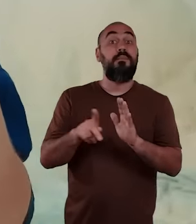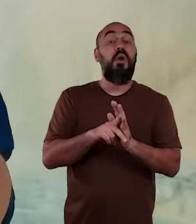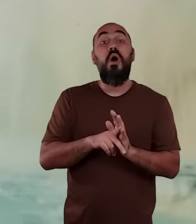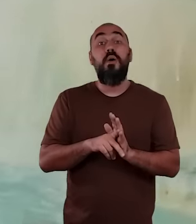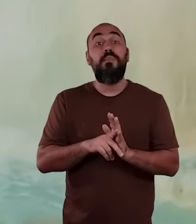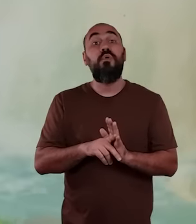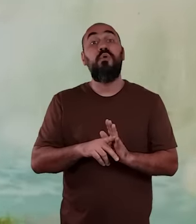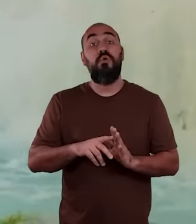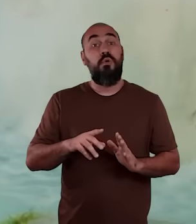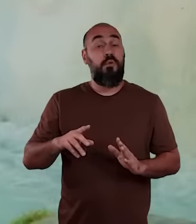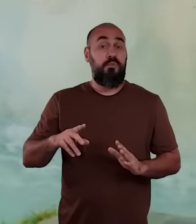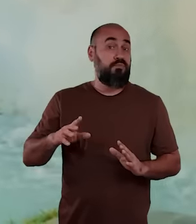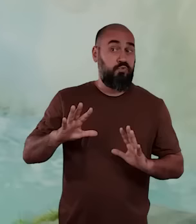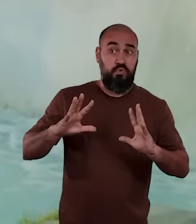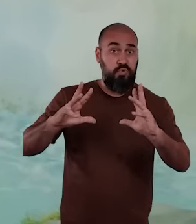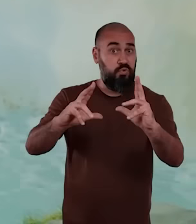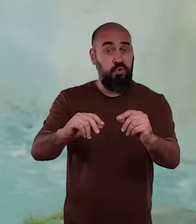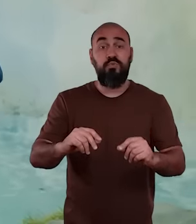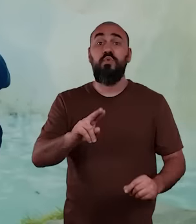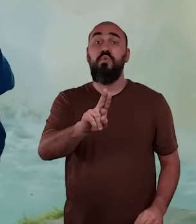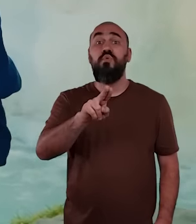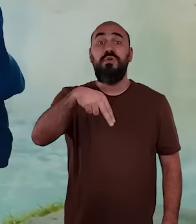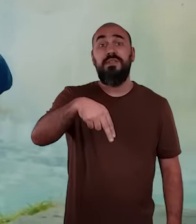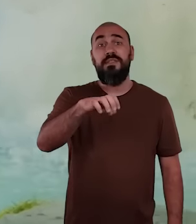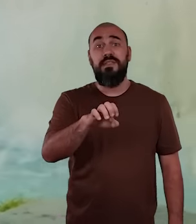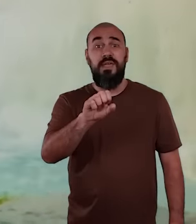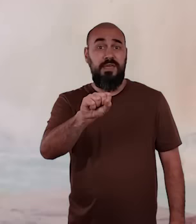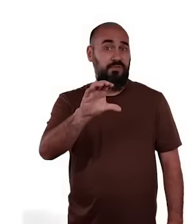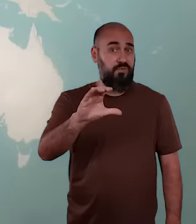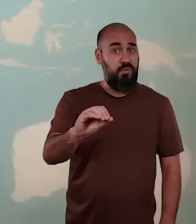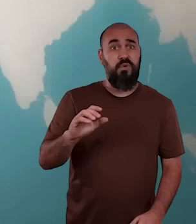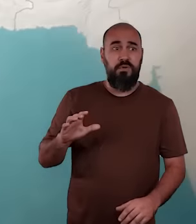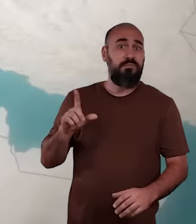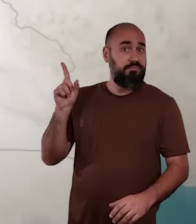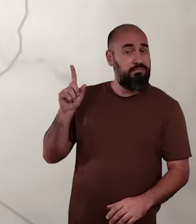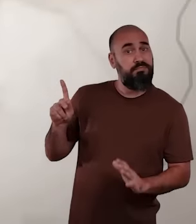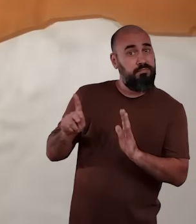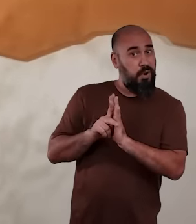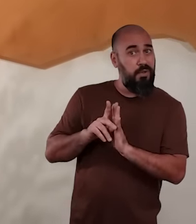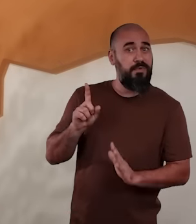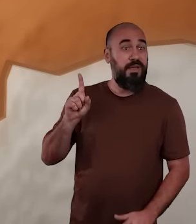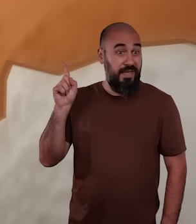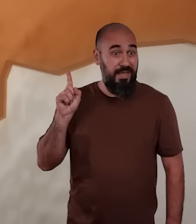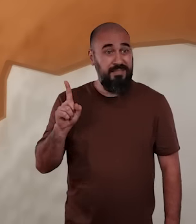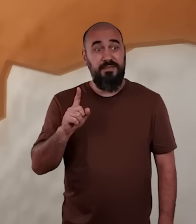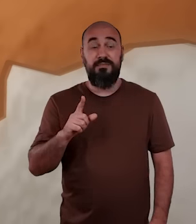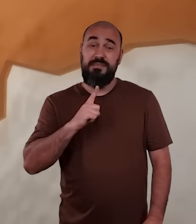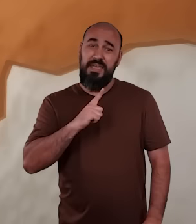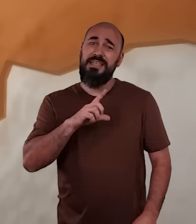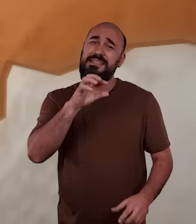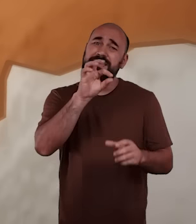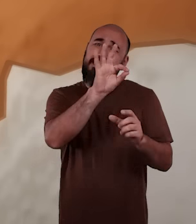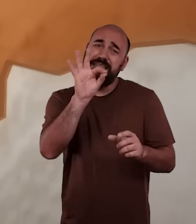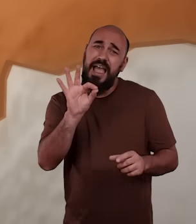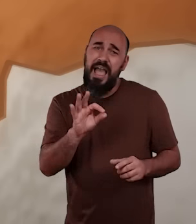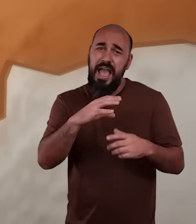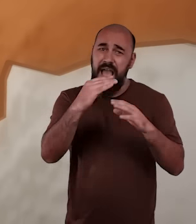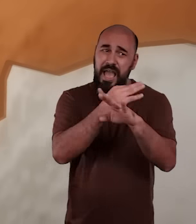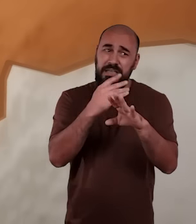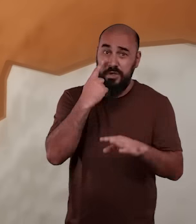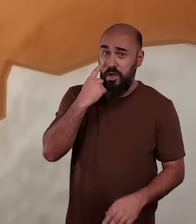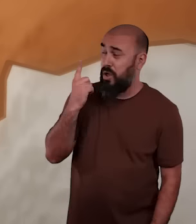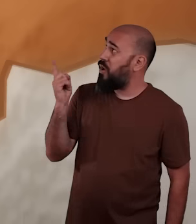patrimônio mundial da Unesco. Então, quando você vier à Turquia, não deixe de visitar Pamukkale e Herápolis, que também fica aqui